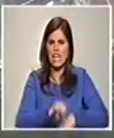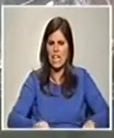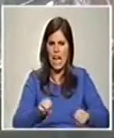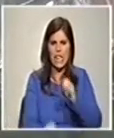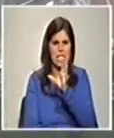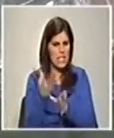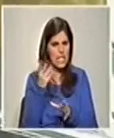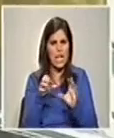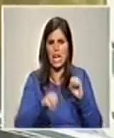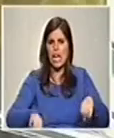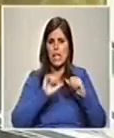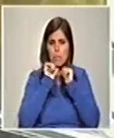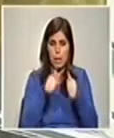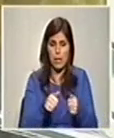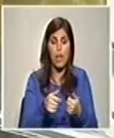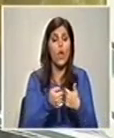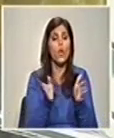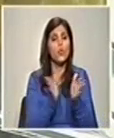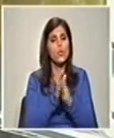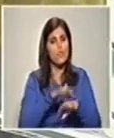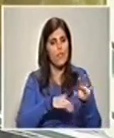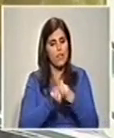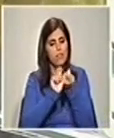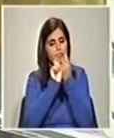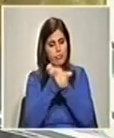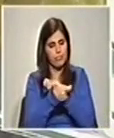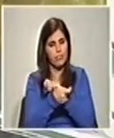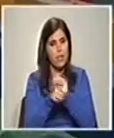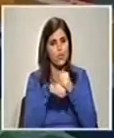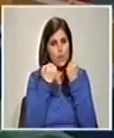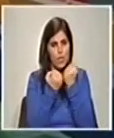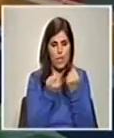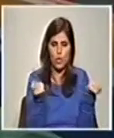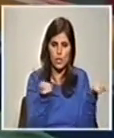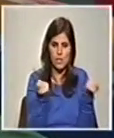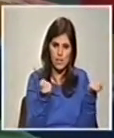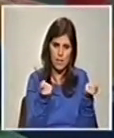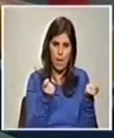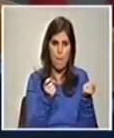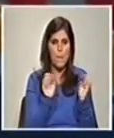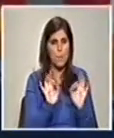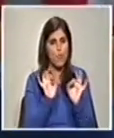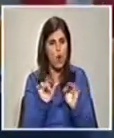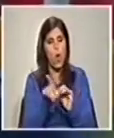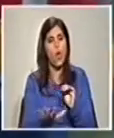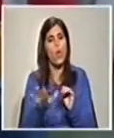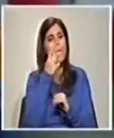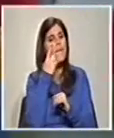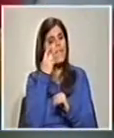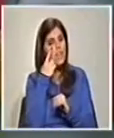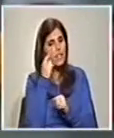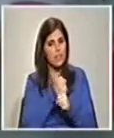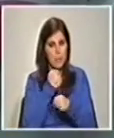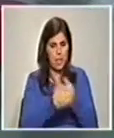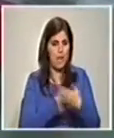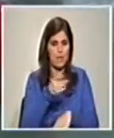se perde, tudo se faz para transformar a sociedade e a organização para que sejam bons lugares para viver e